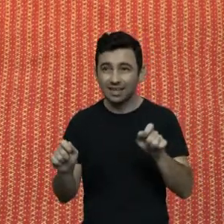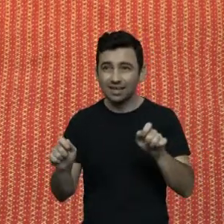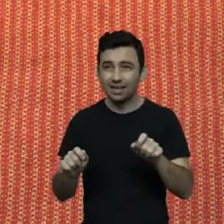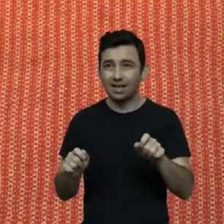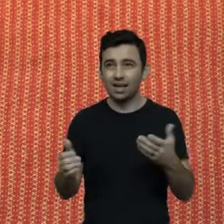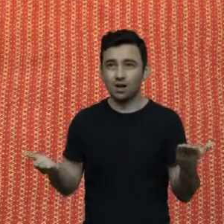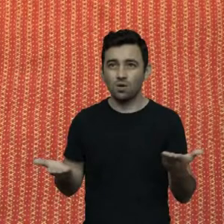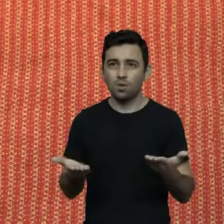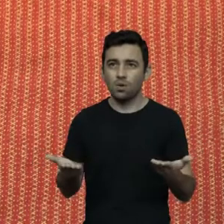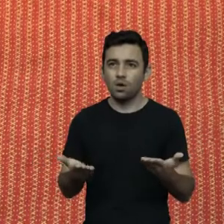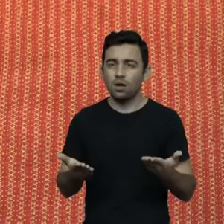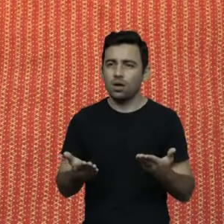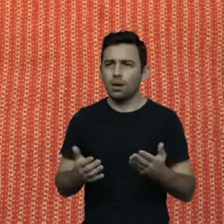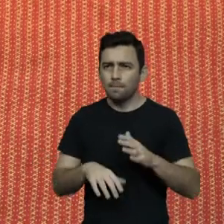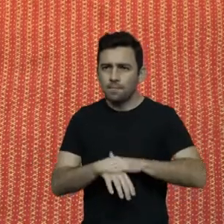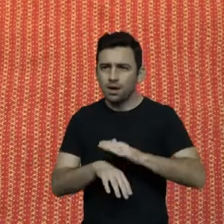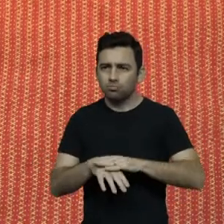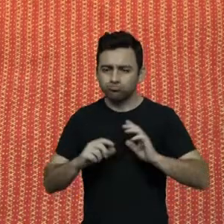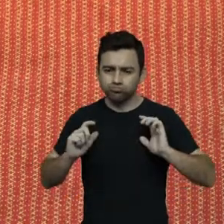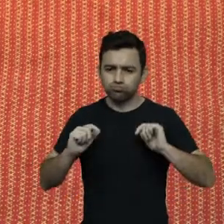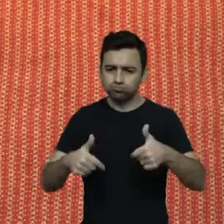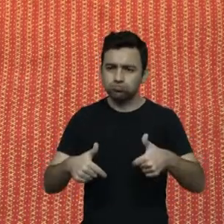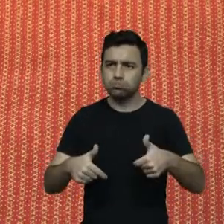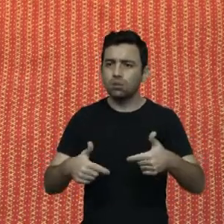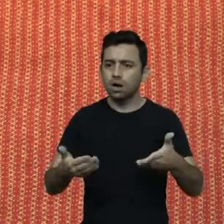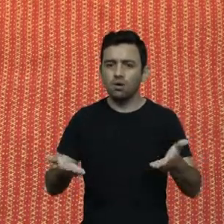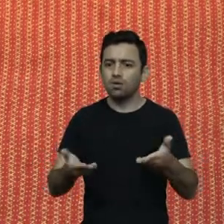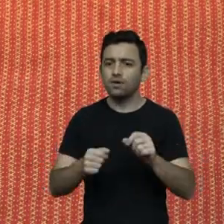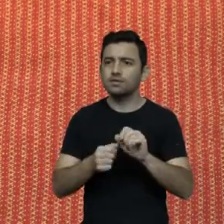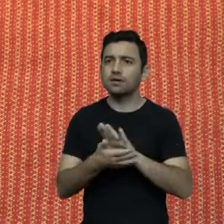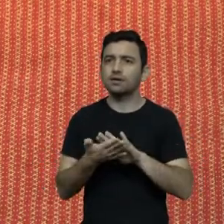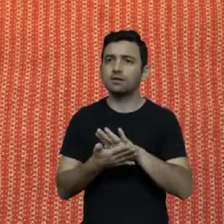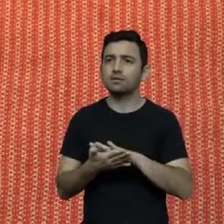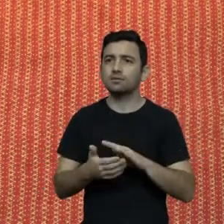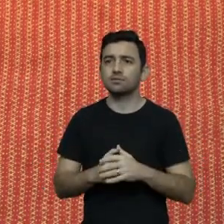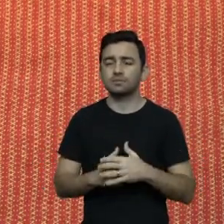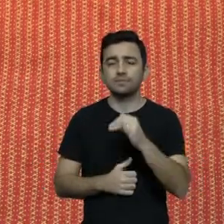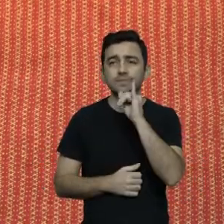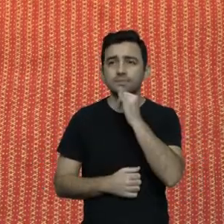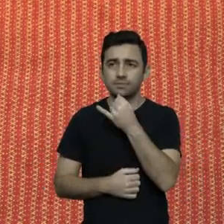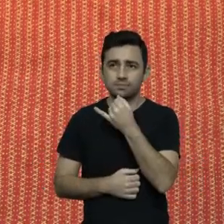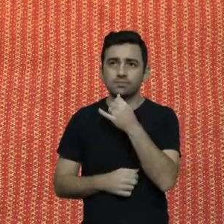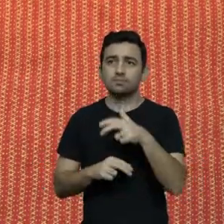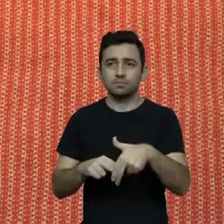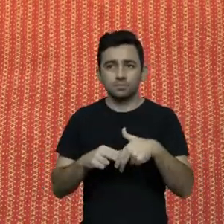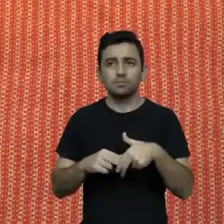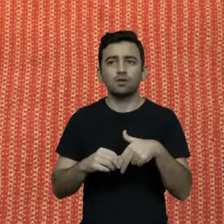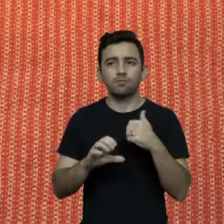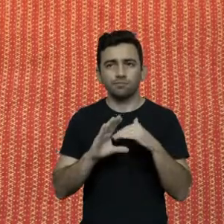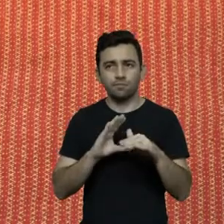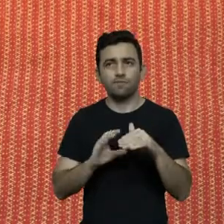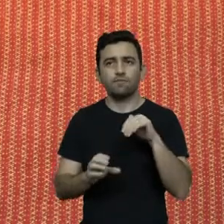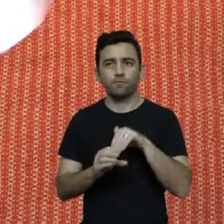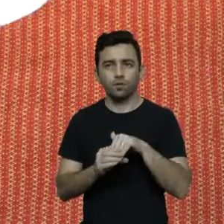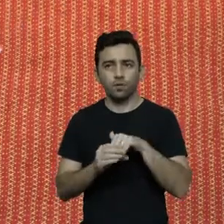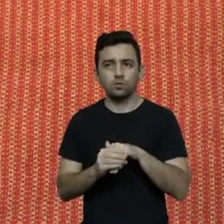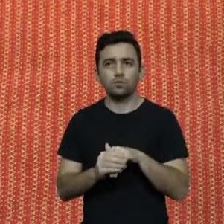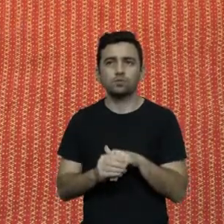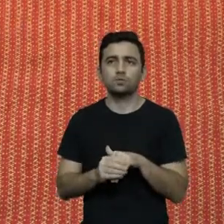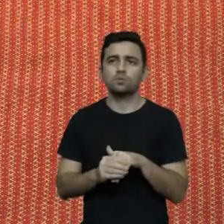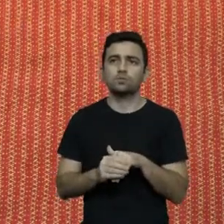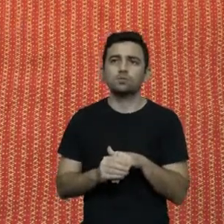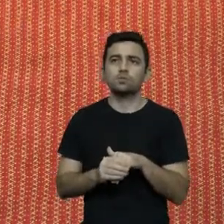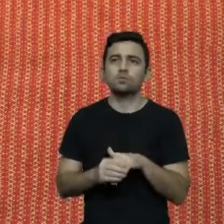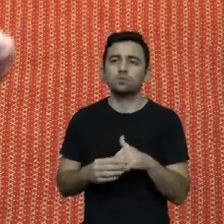fazer ações a gente não faz lamentava por isso um caminho voto um pelo projeto pela